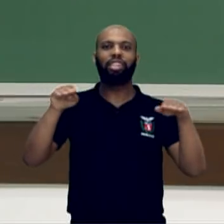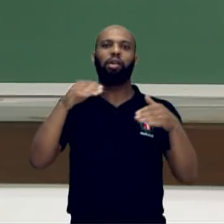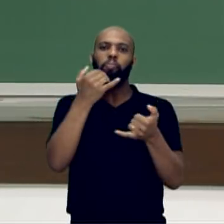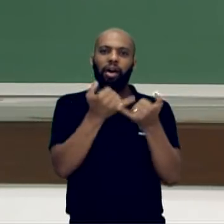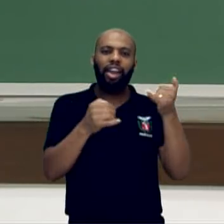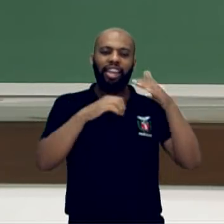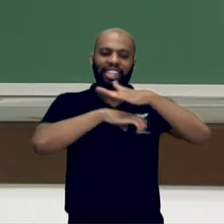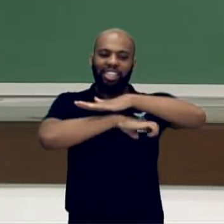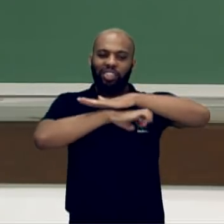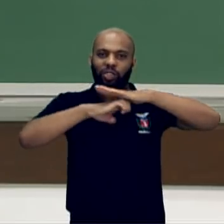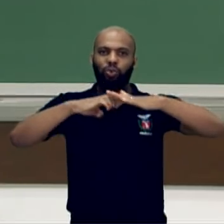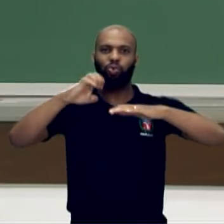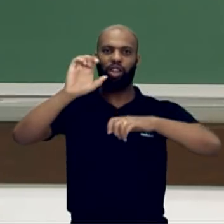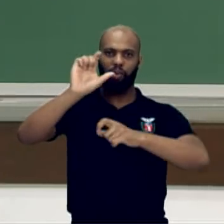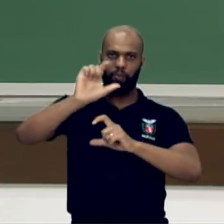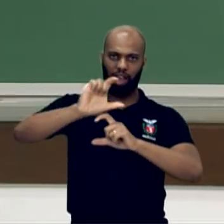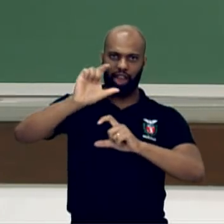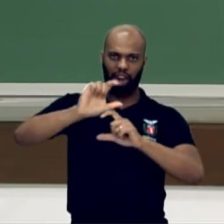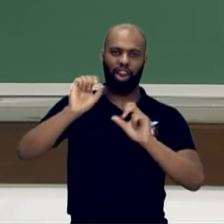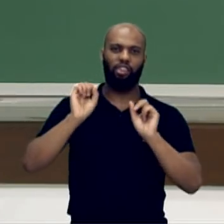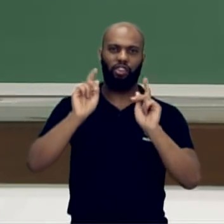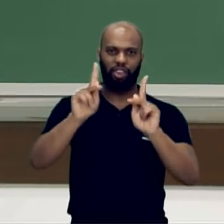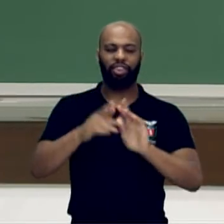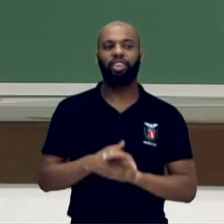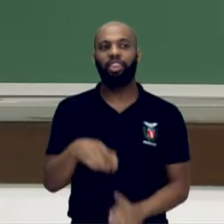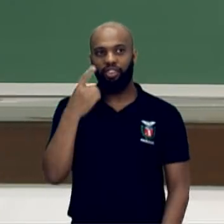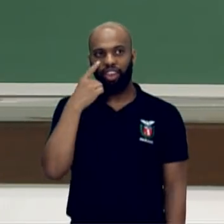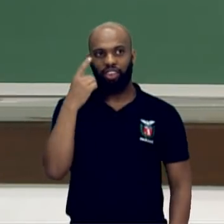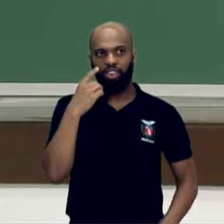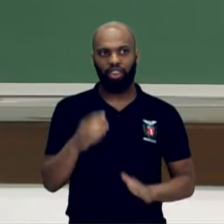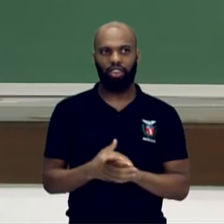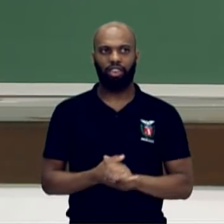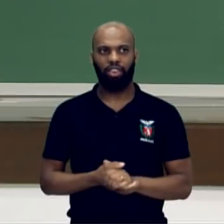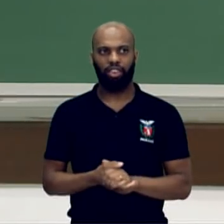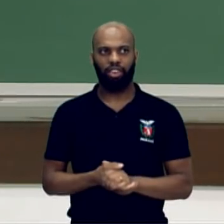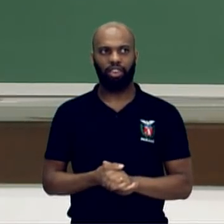do parágrafo. Tudo bem? Olhe lá, vamos retomar?